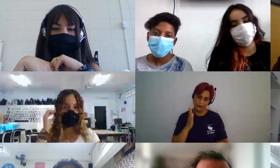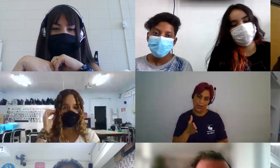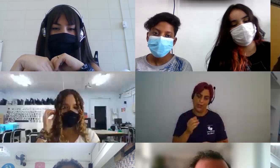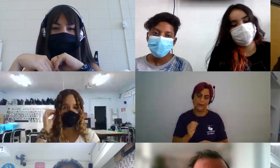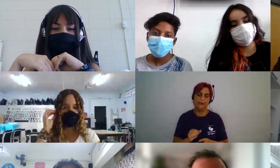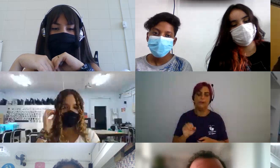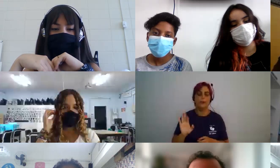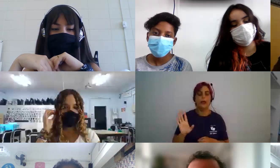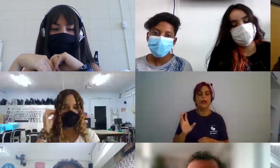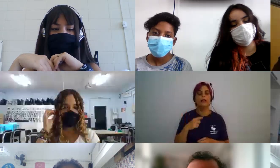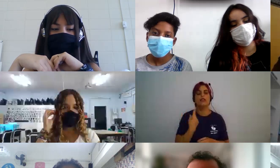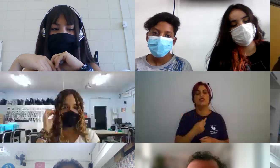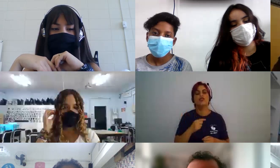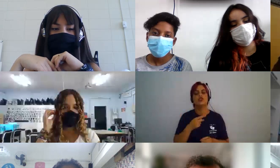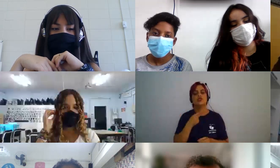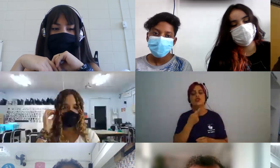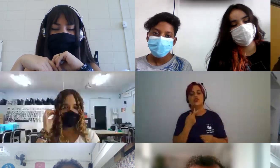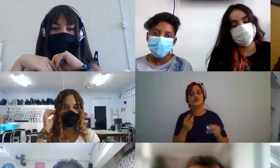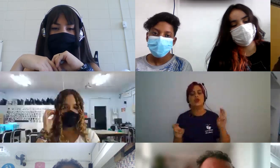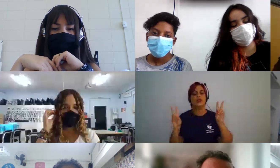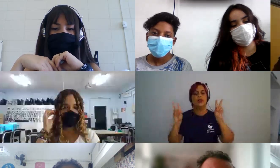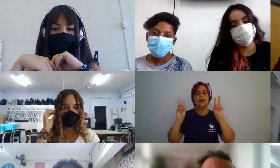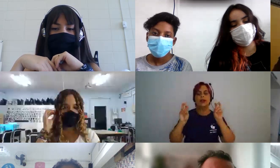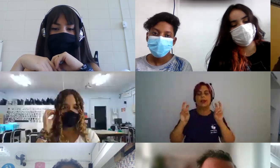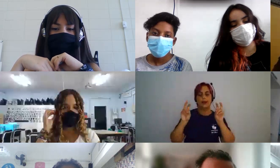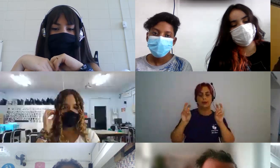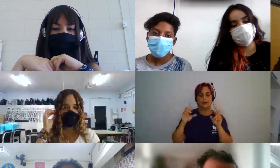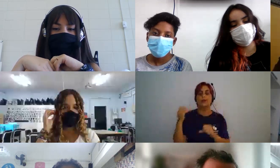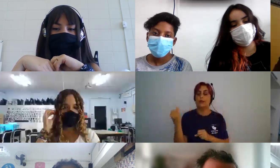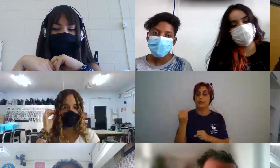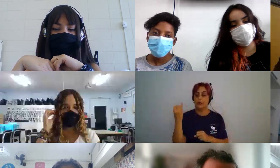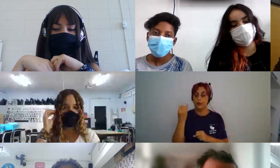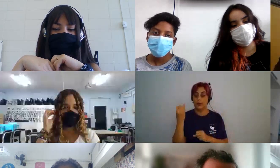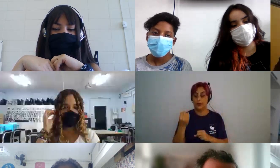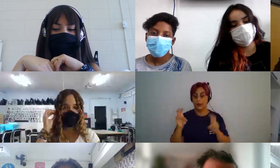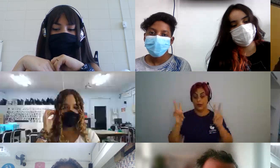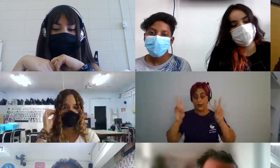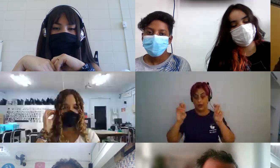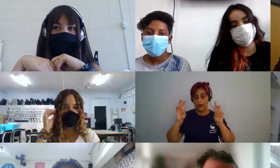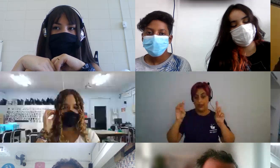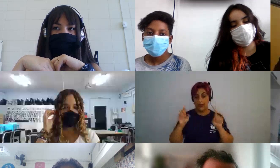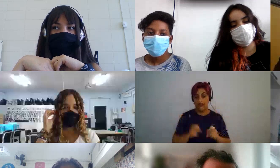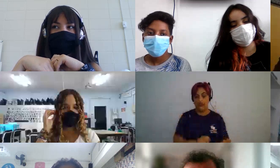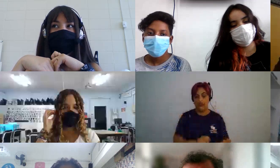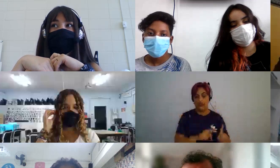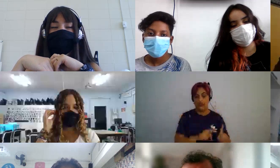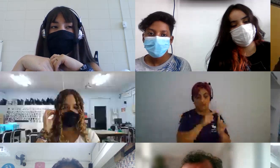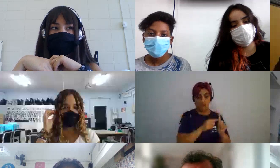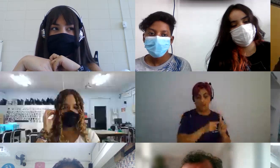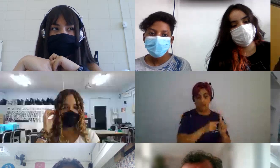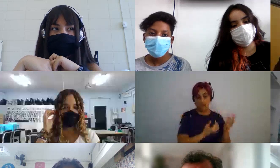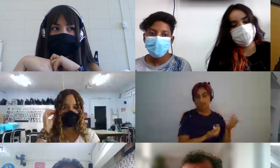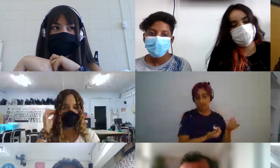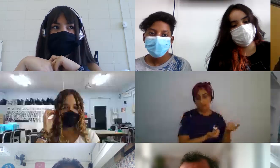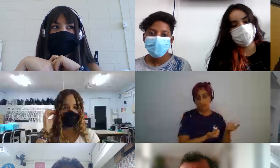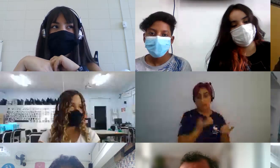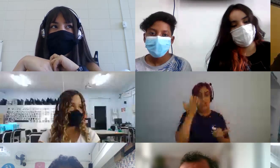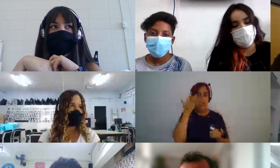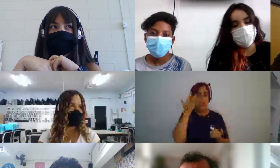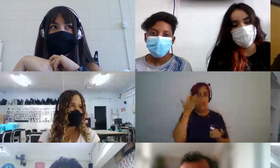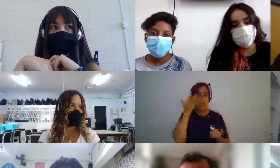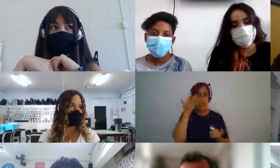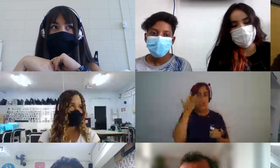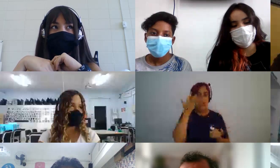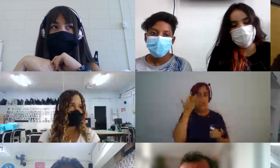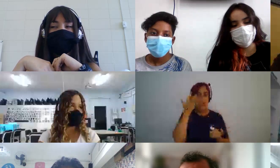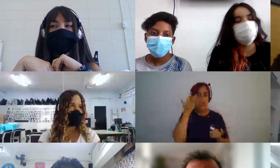a gente vai falar de um tema que nos chama muito a atenção hoje, que também é a gravidez na adolescência. Eu não sei se vocês